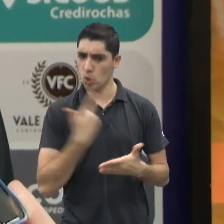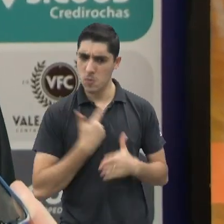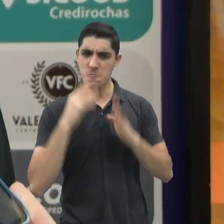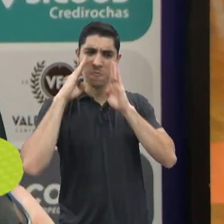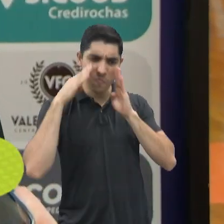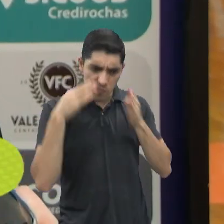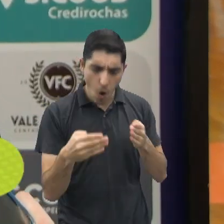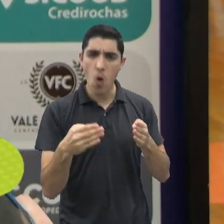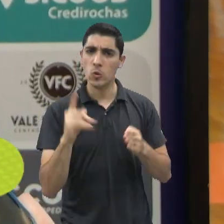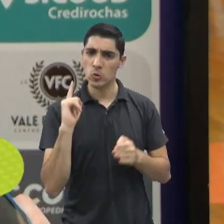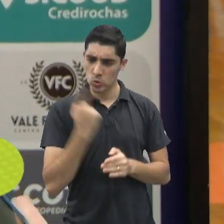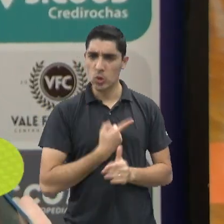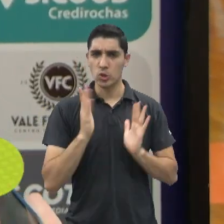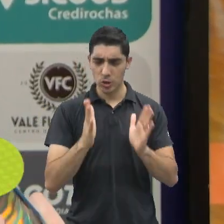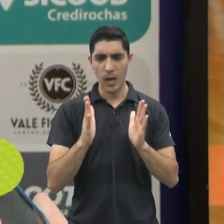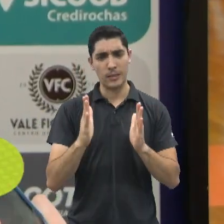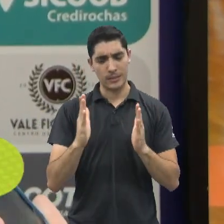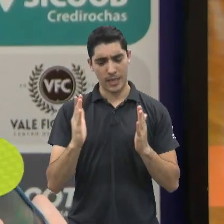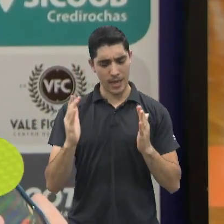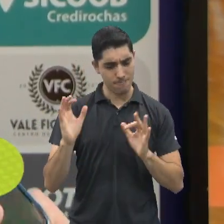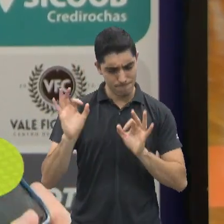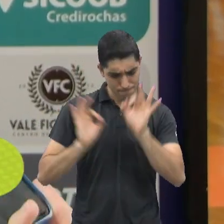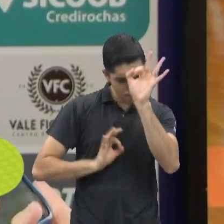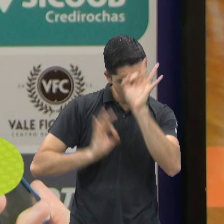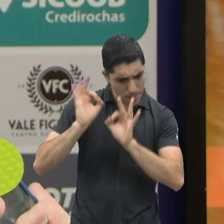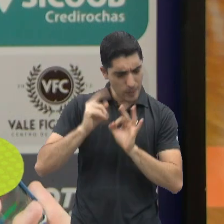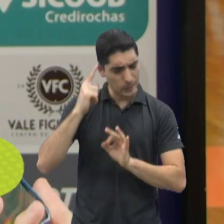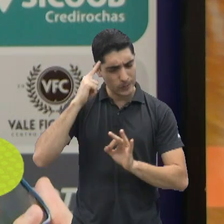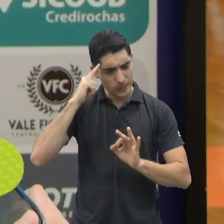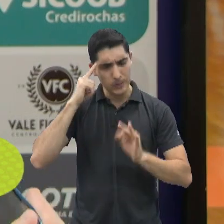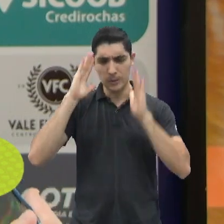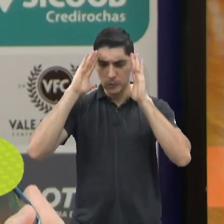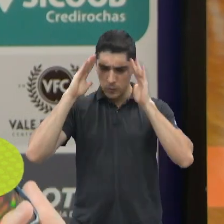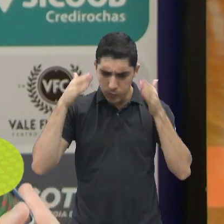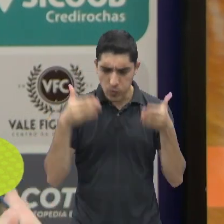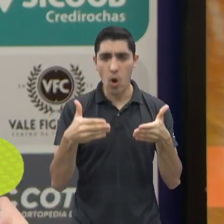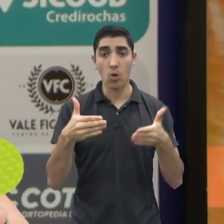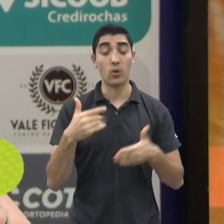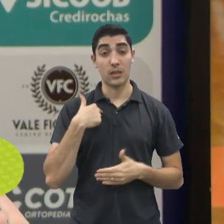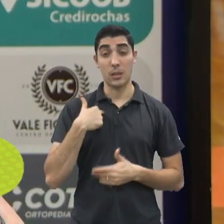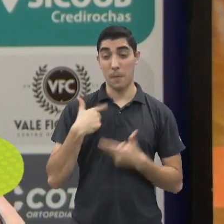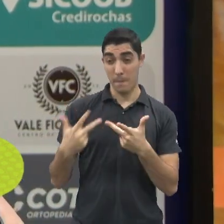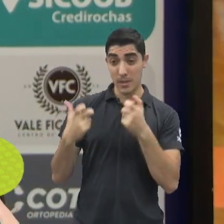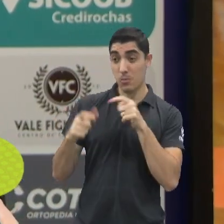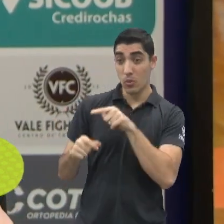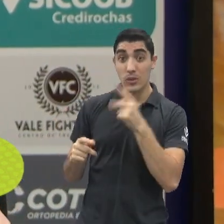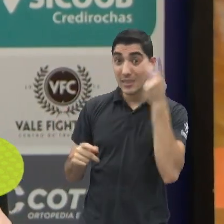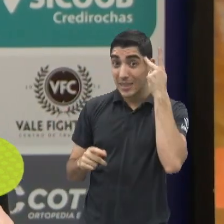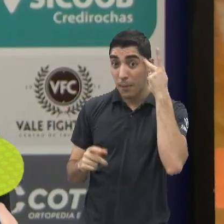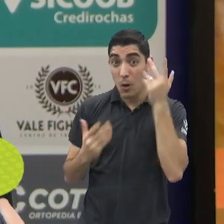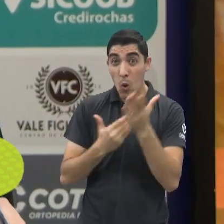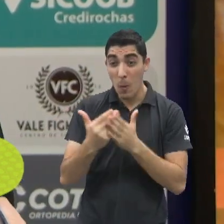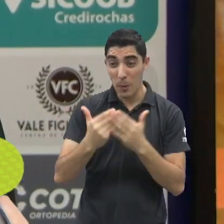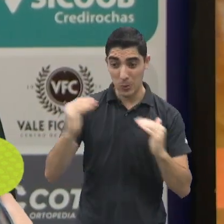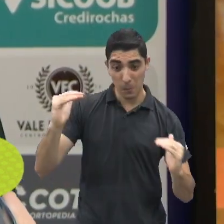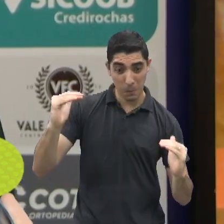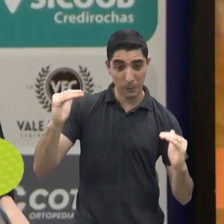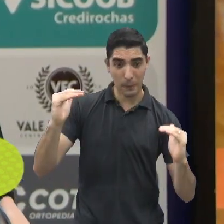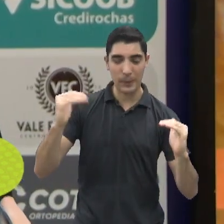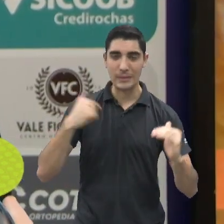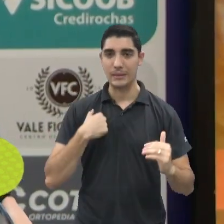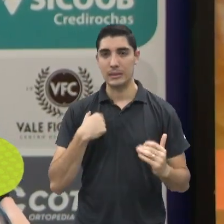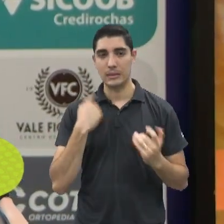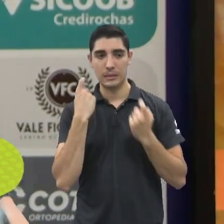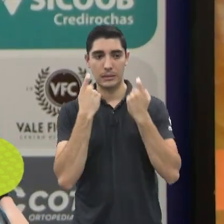mentalmente, e aí as bolas caíram. O momento que a gente desequilibrou para mim mentalmente foi a hora que o São Paulo deu uma encostada. Então é muito isso, eu acho que é muito